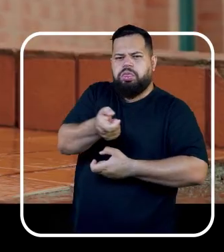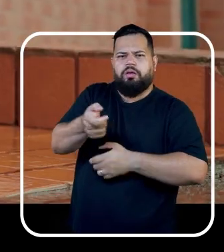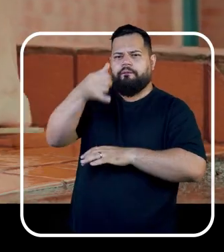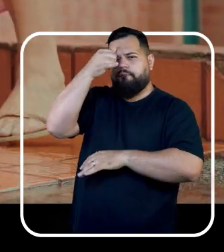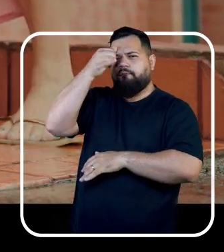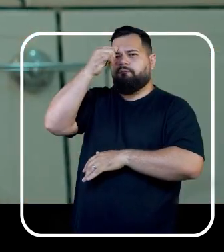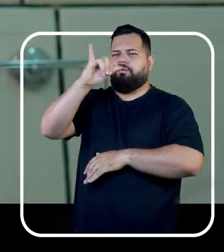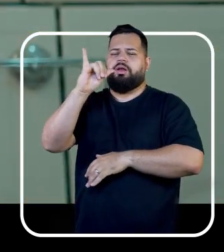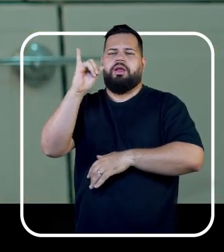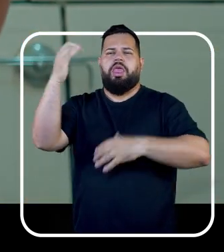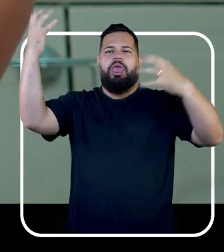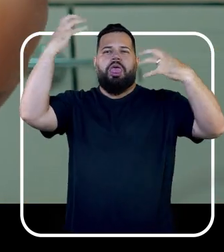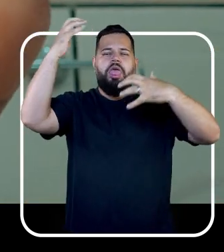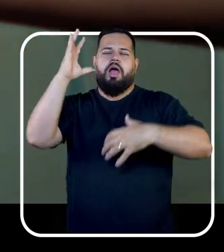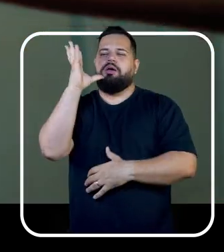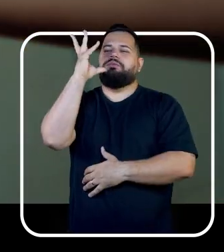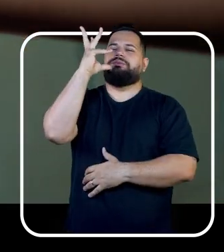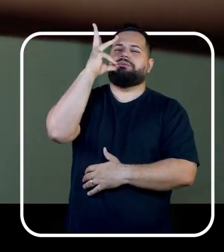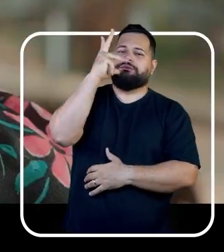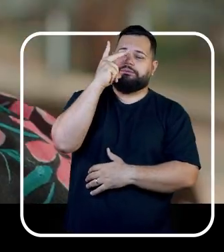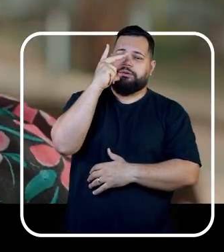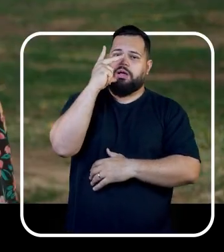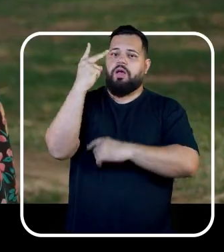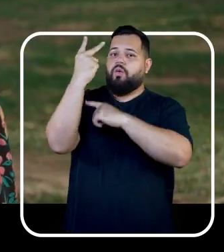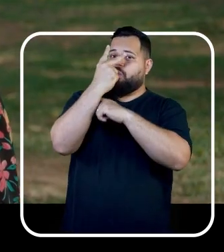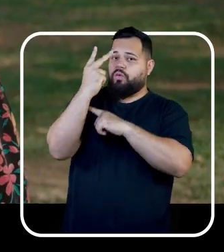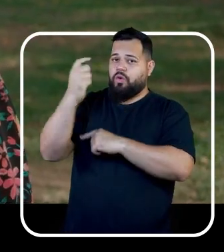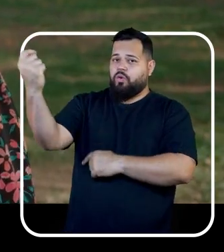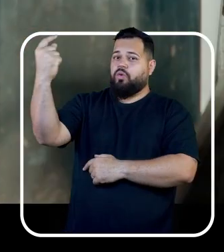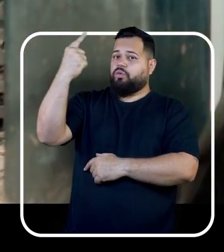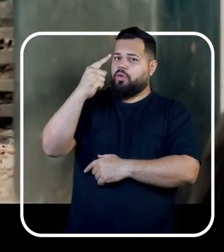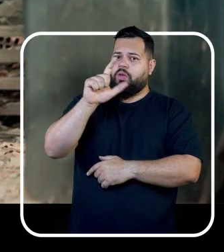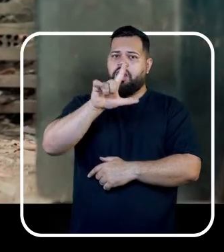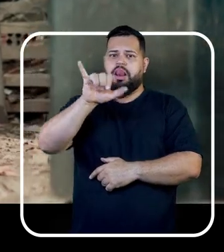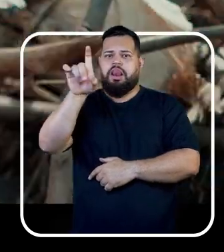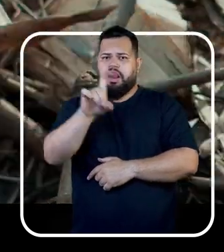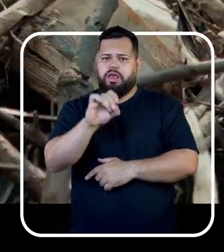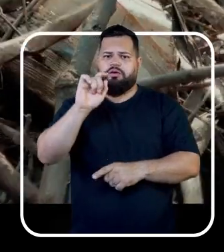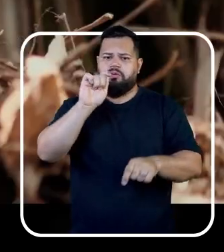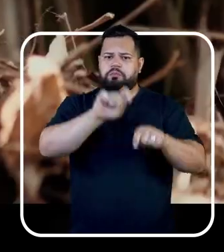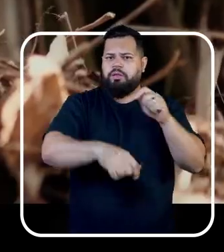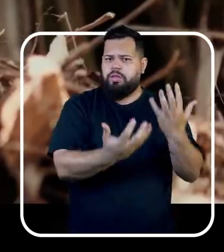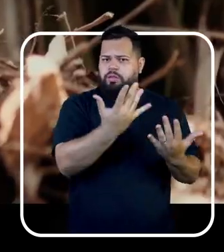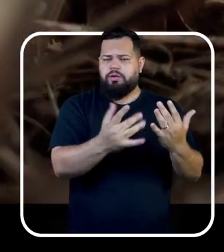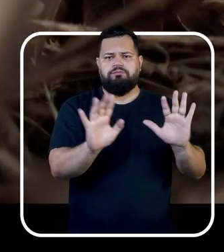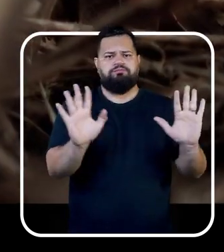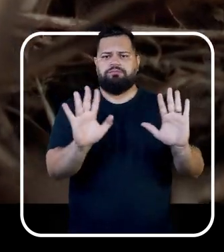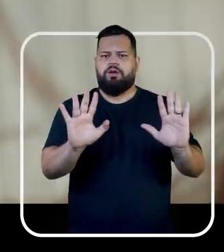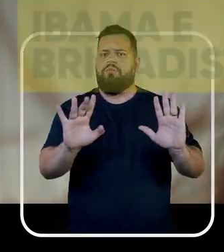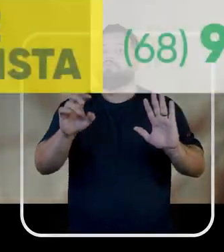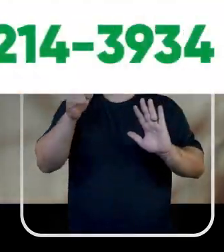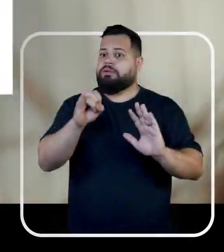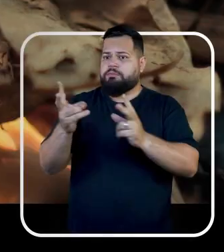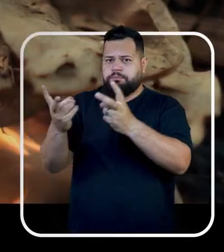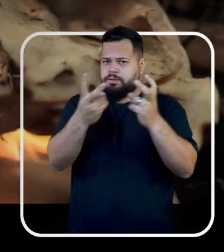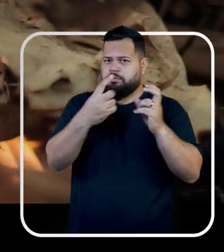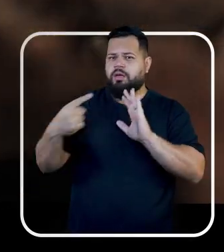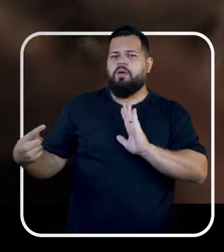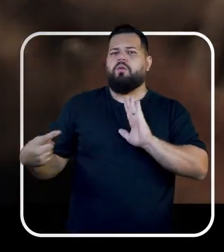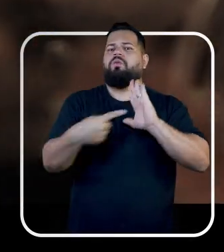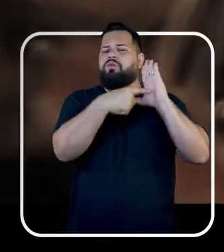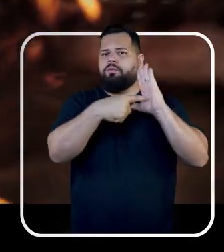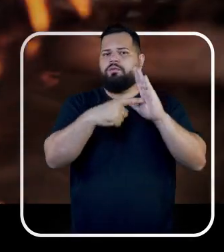usando mangueiras. Evite banhos demorados. Proteja-se do sol. Não queime lixo doméstico. E denuncie